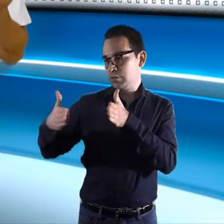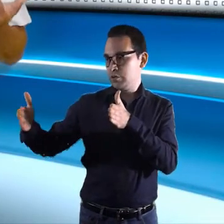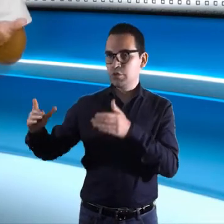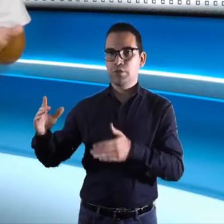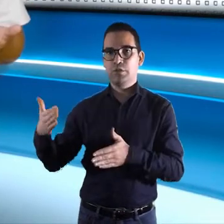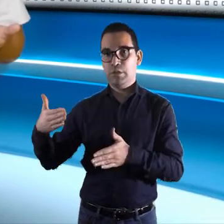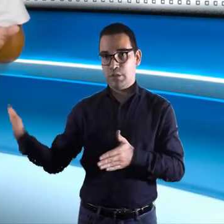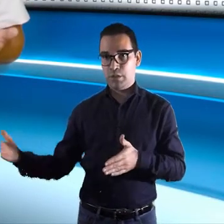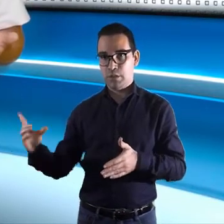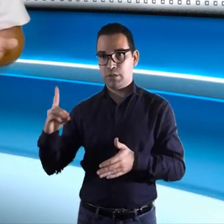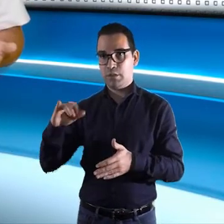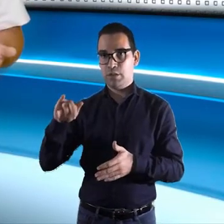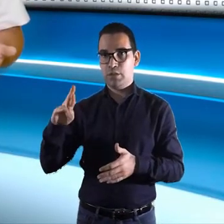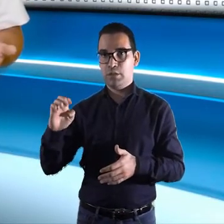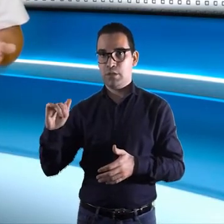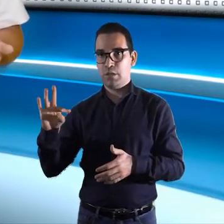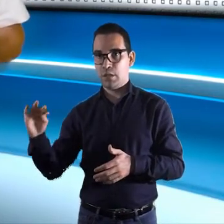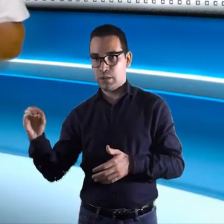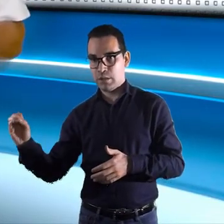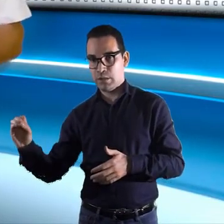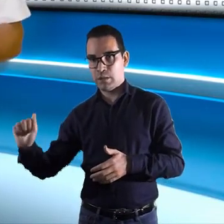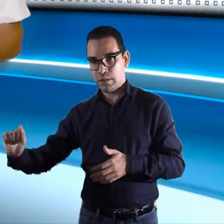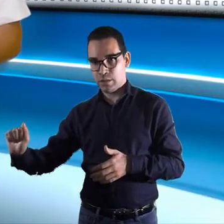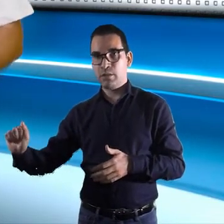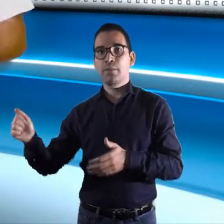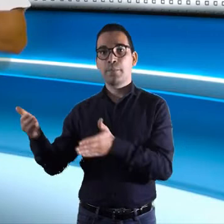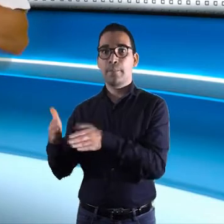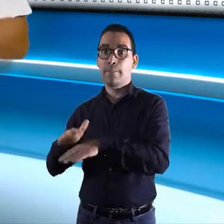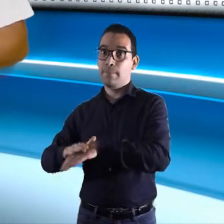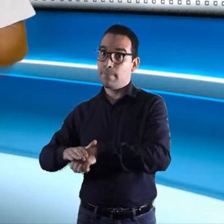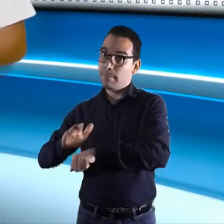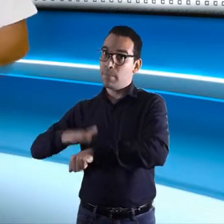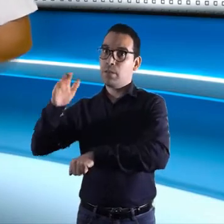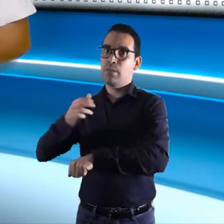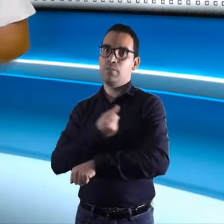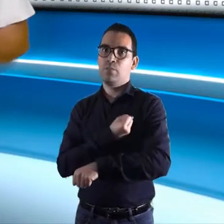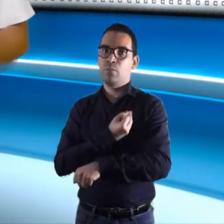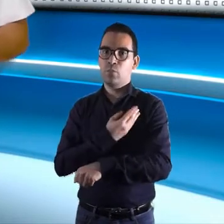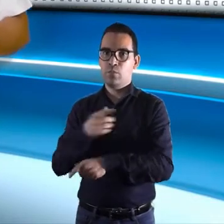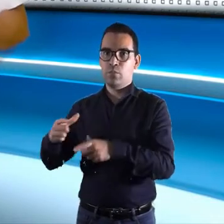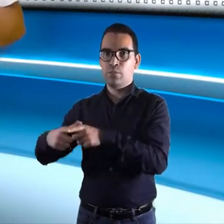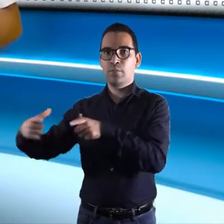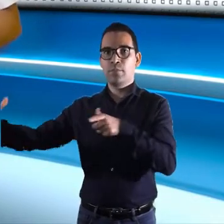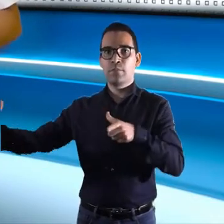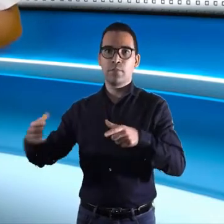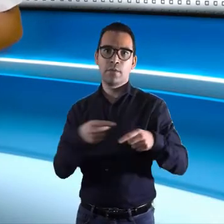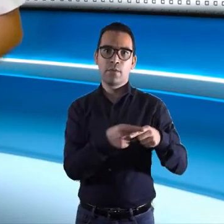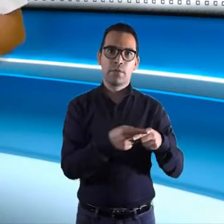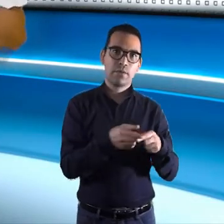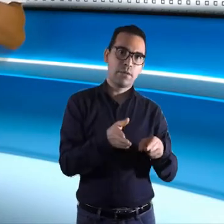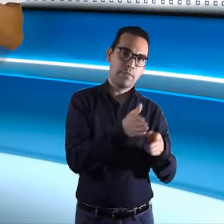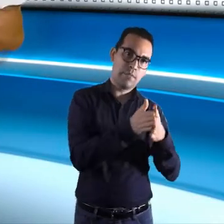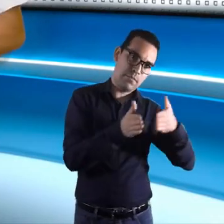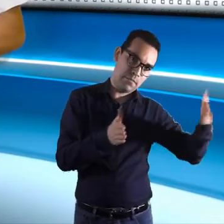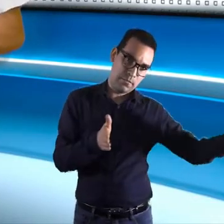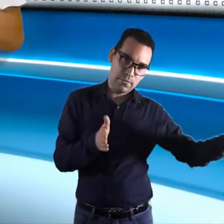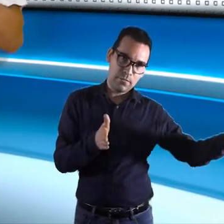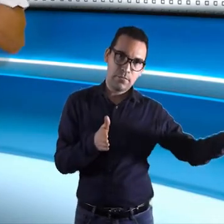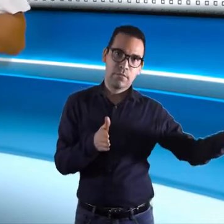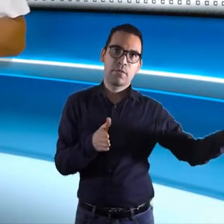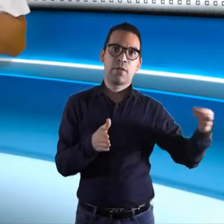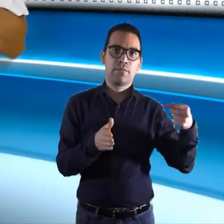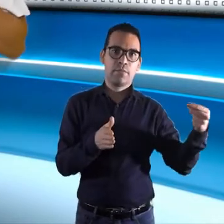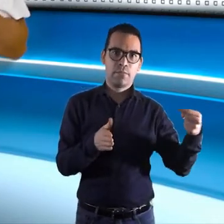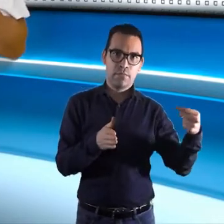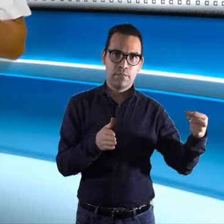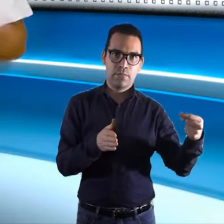número que está à sua esquerda. Tranquilo? Logo, qualquer número positivo é maior